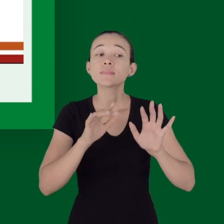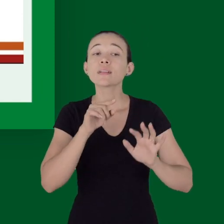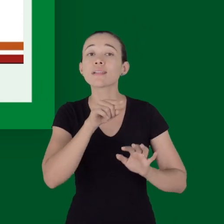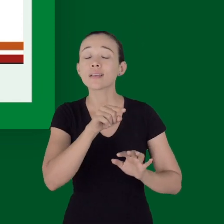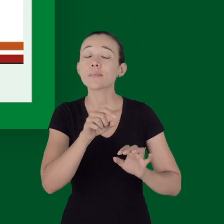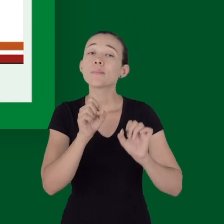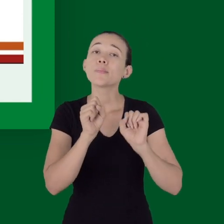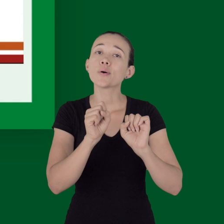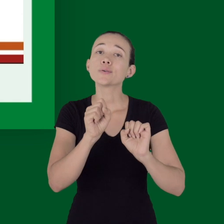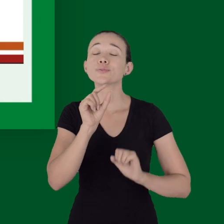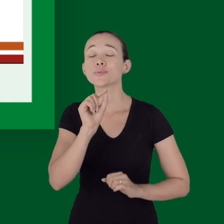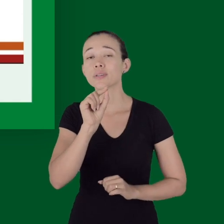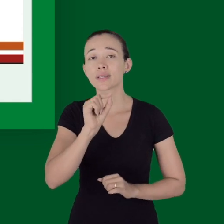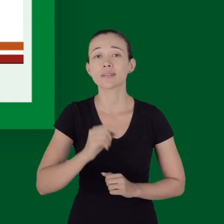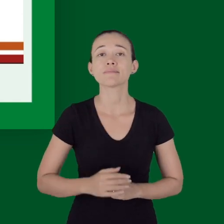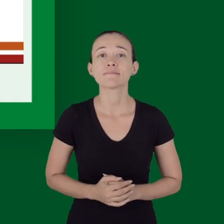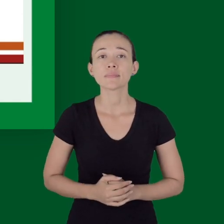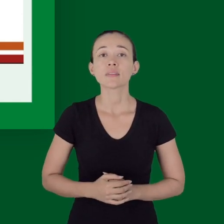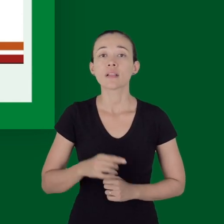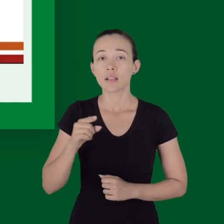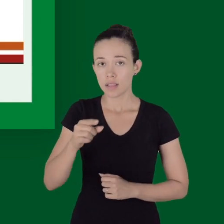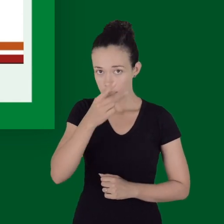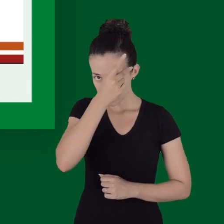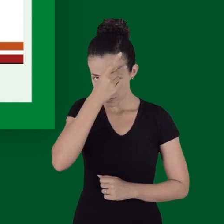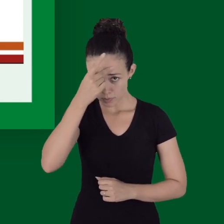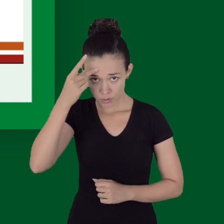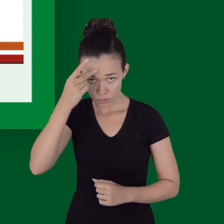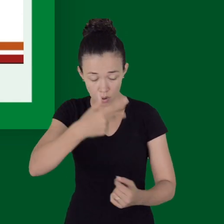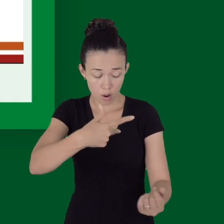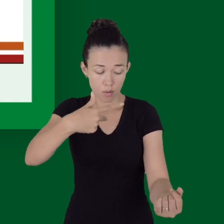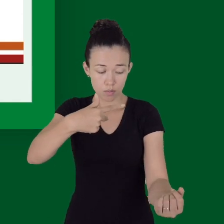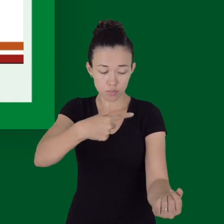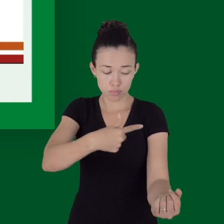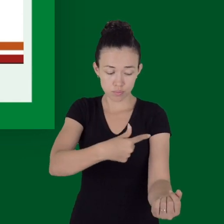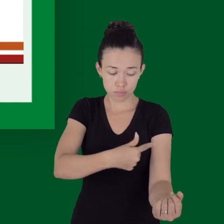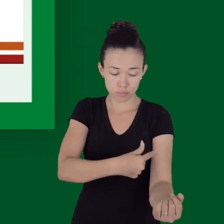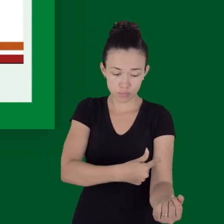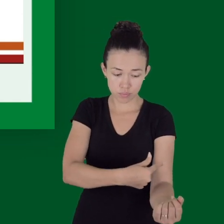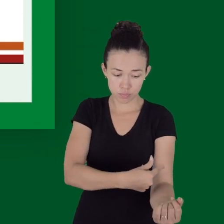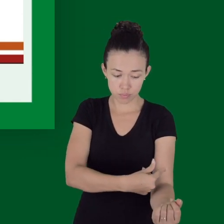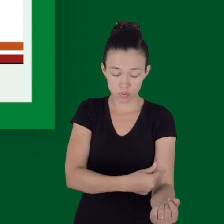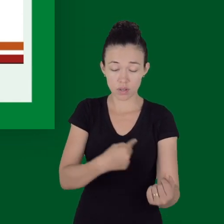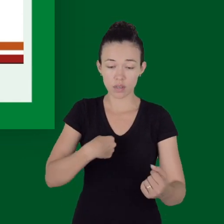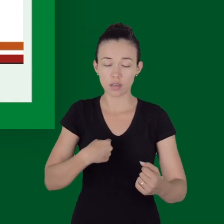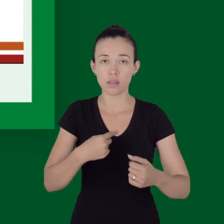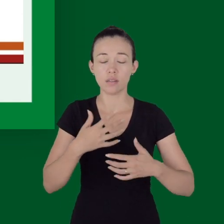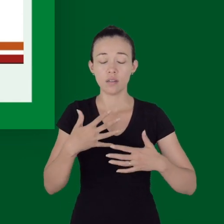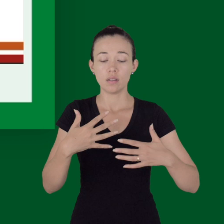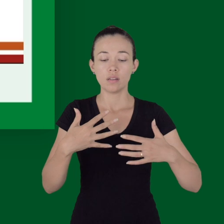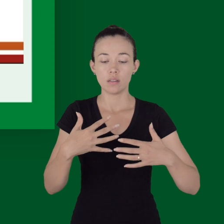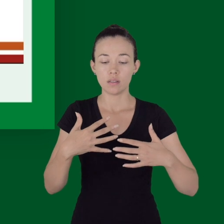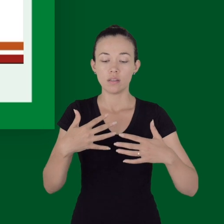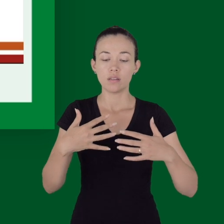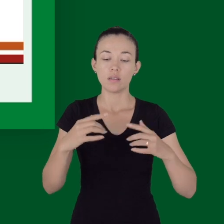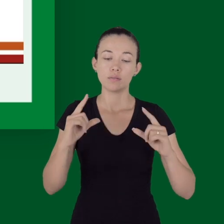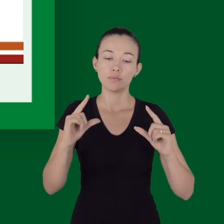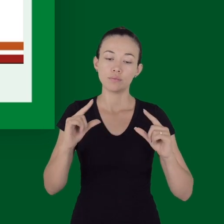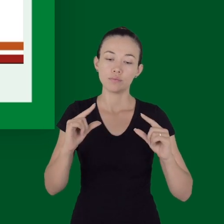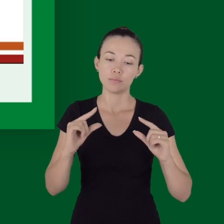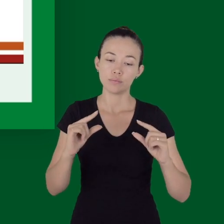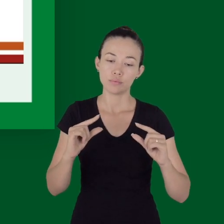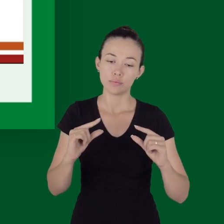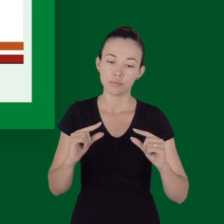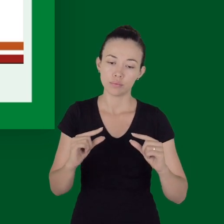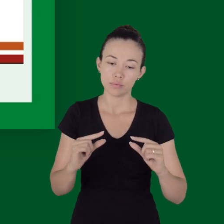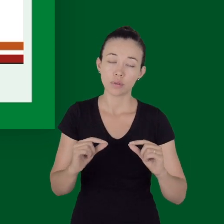importante ressaltar aí? Que o diazepam pode fazer uma depressão respiratória. Então, o paciente, a equipe que faz